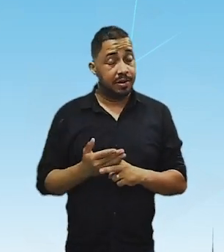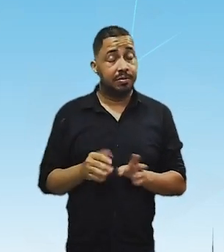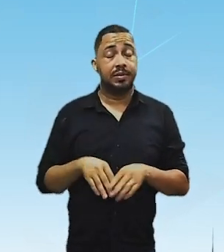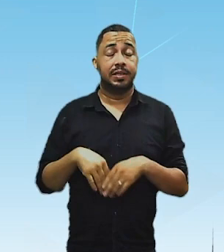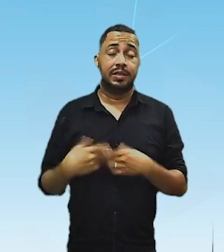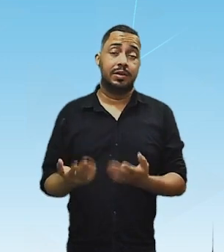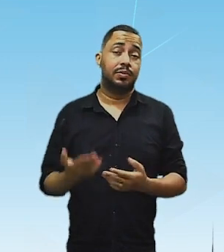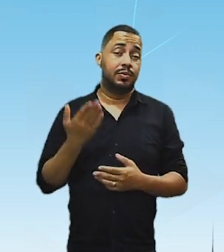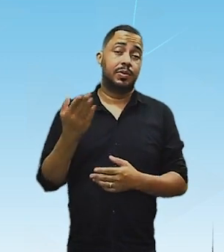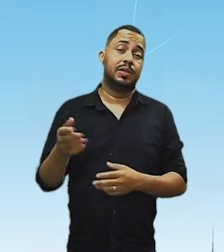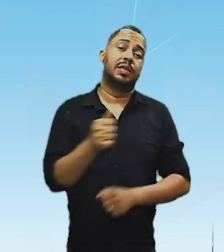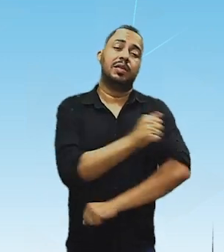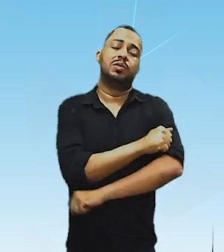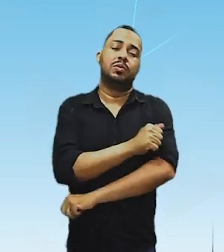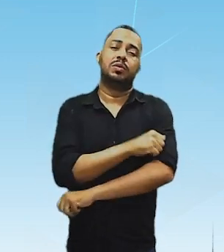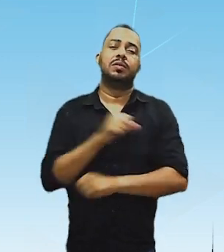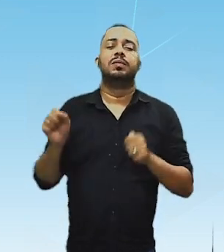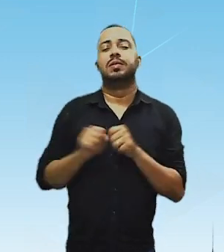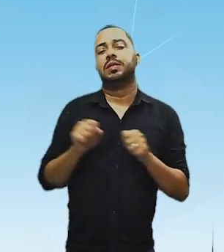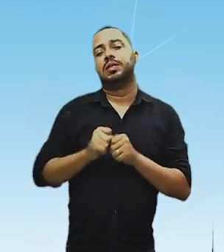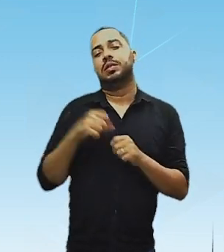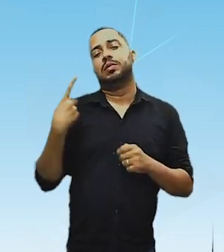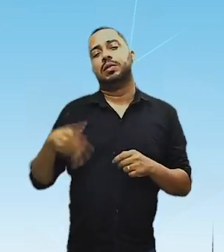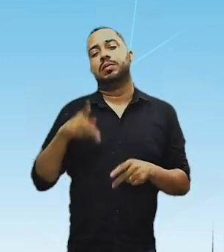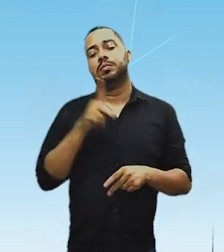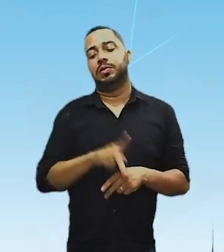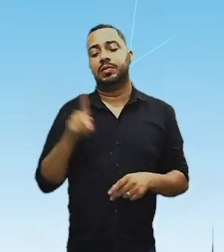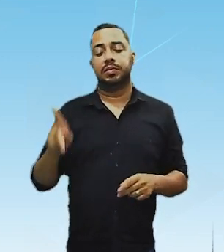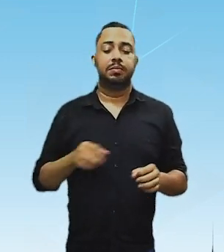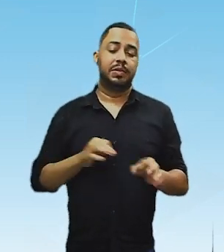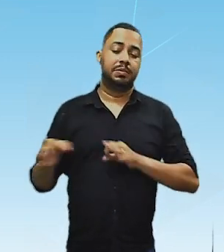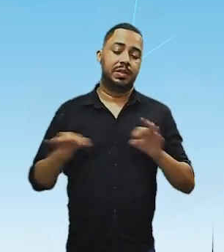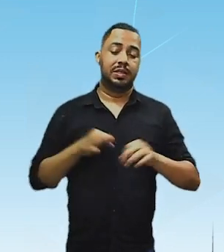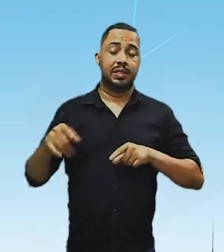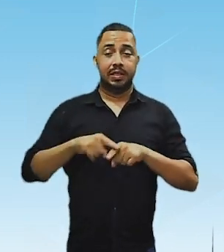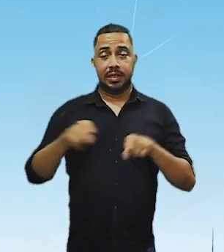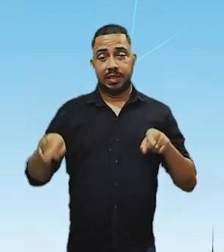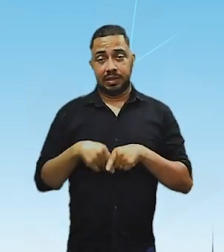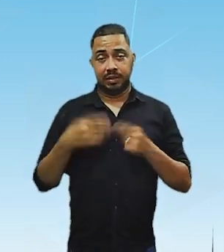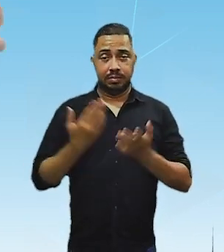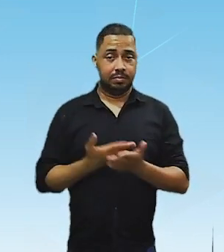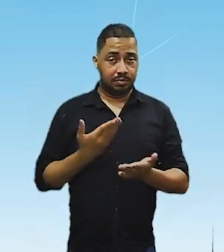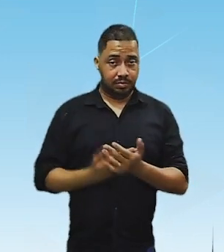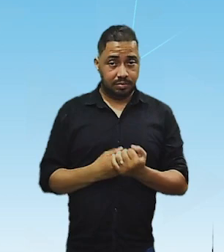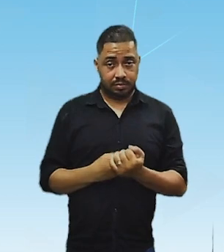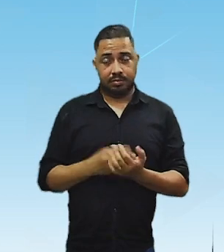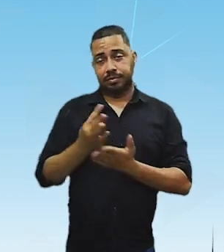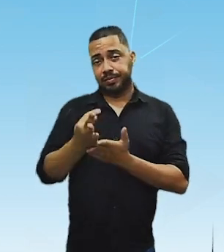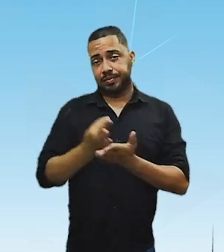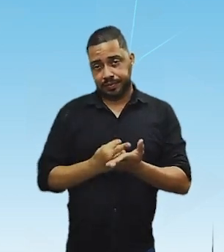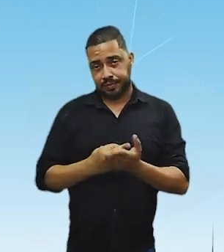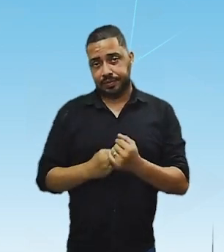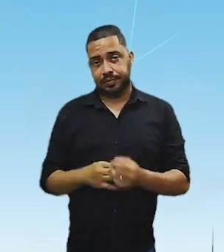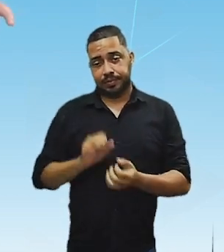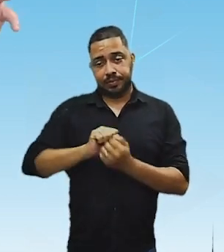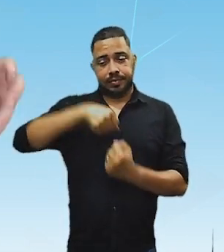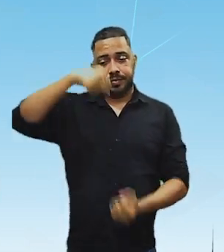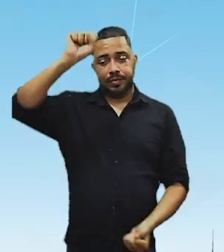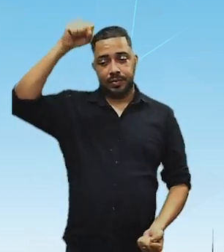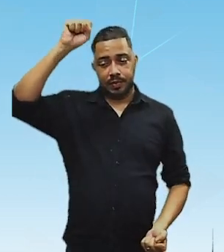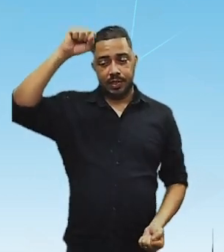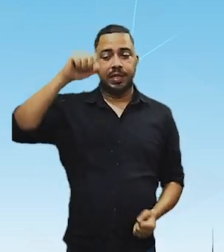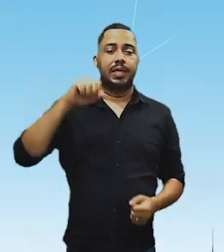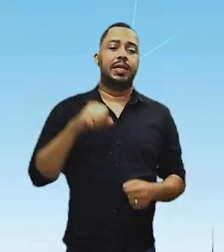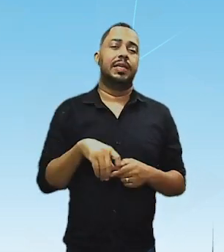você, estudante, fazer com o seu professor, preparar em sala de aula um texto, um cartaz com elemento